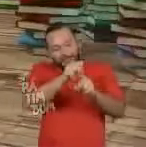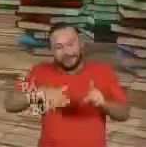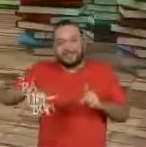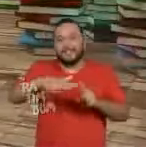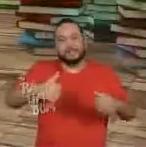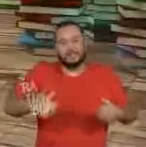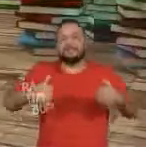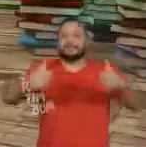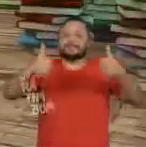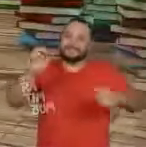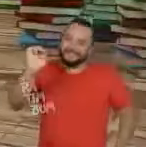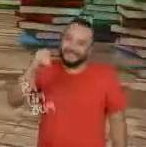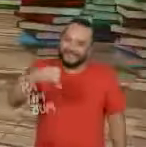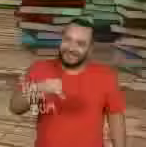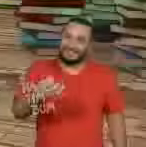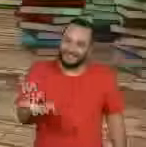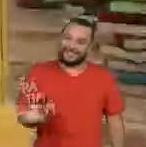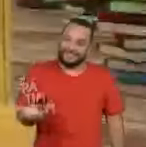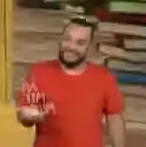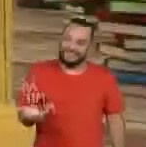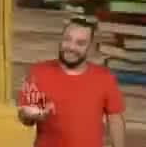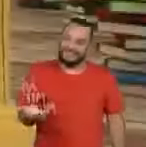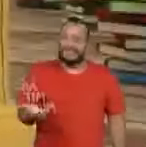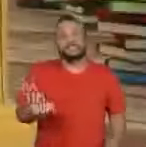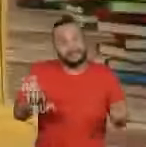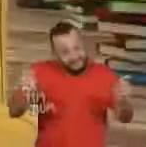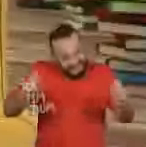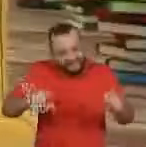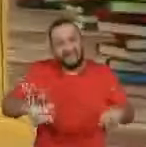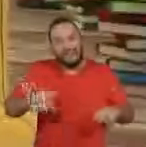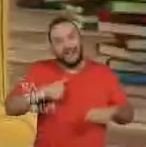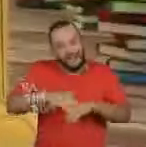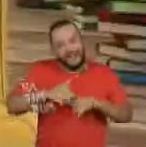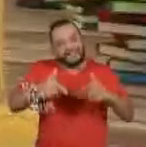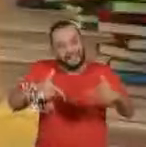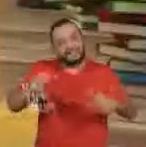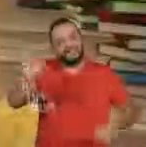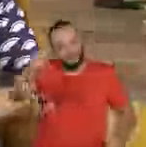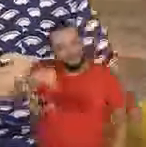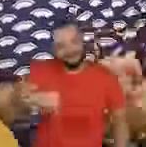jeito sim. E ainda há muito o que ser feito.